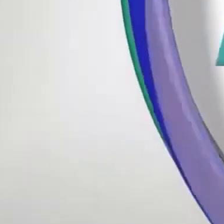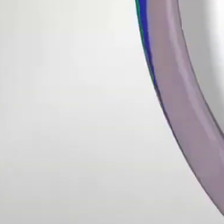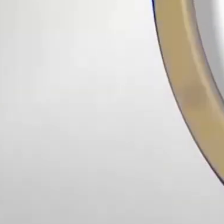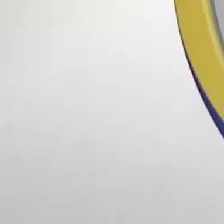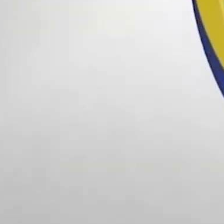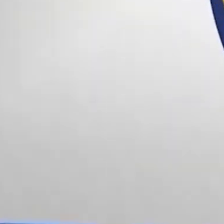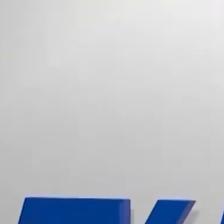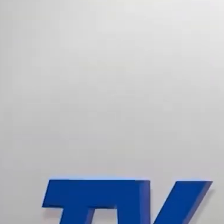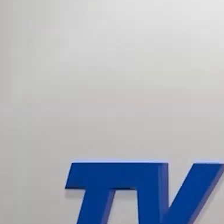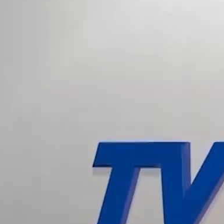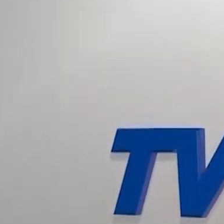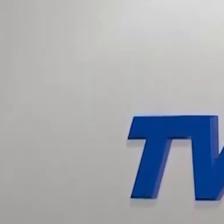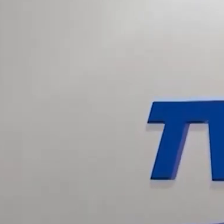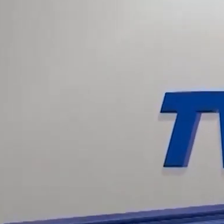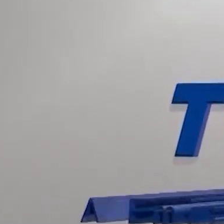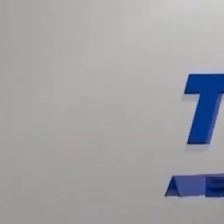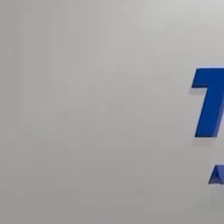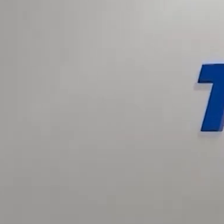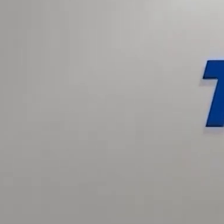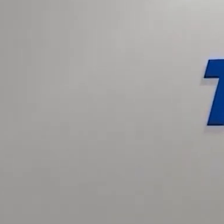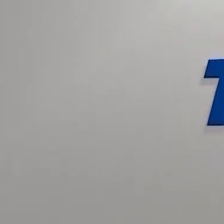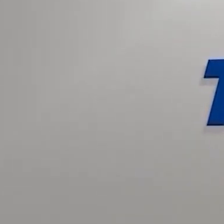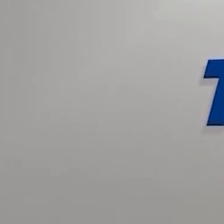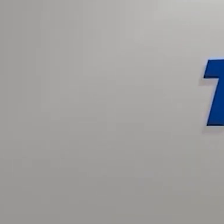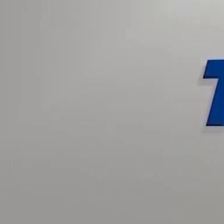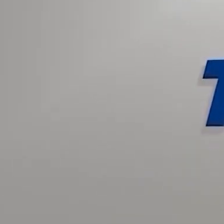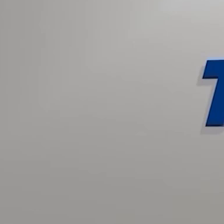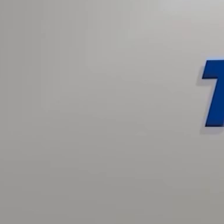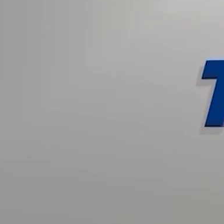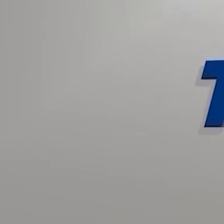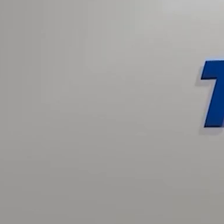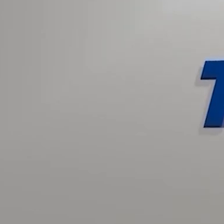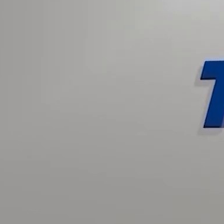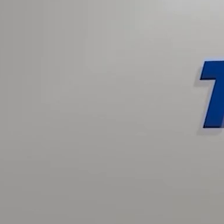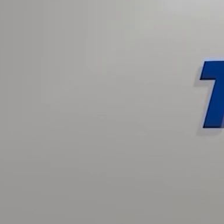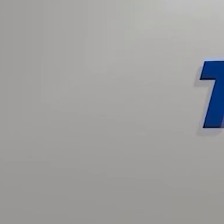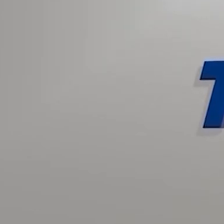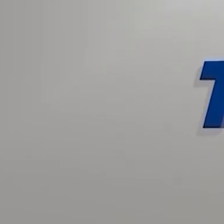TV Fortaleza, a emissora da Casa do Povo.